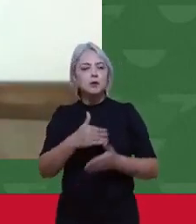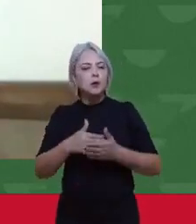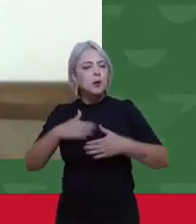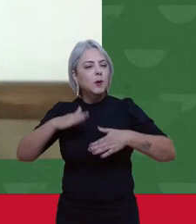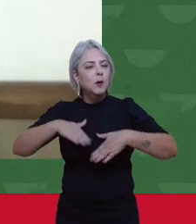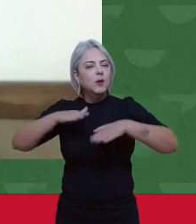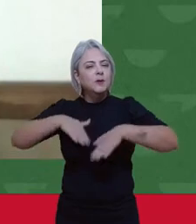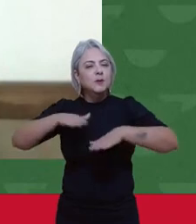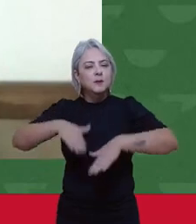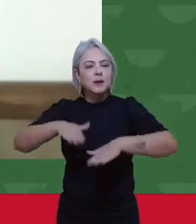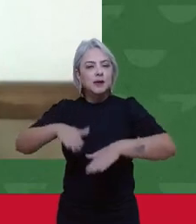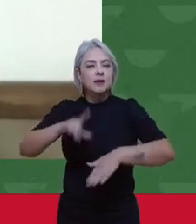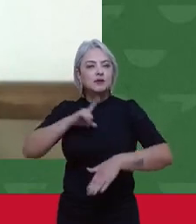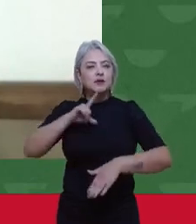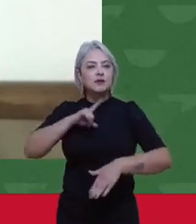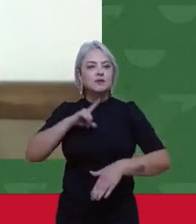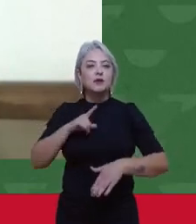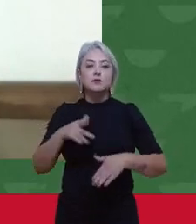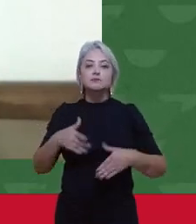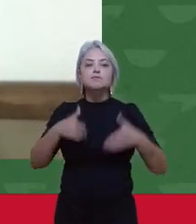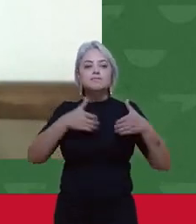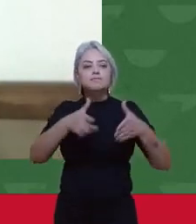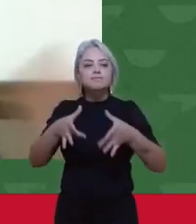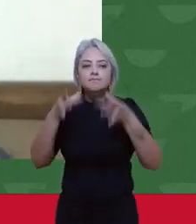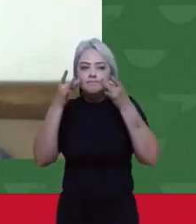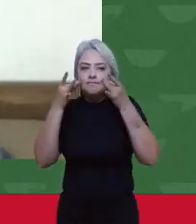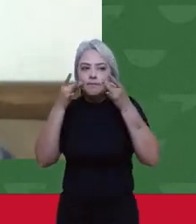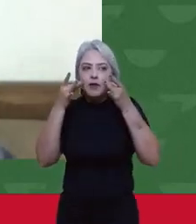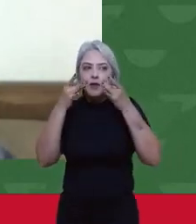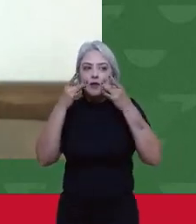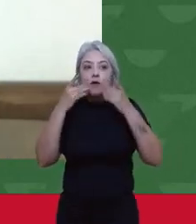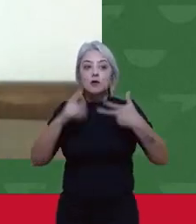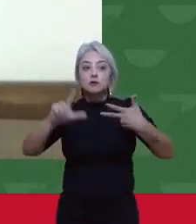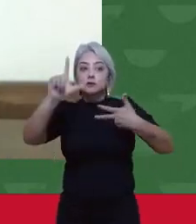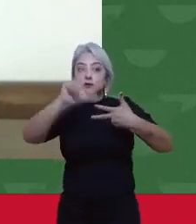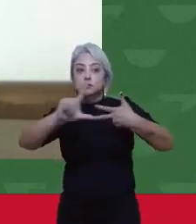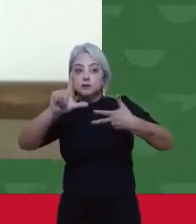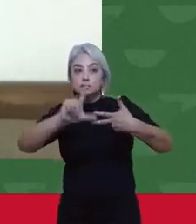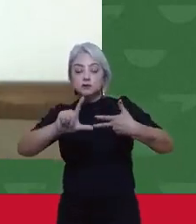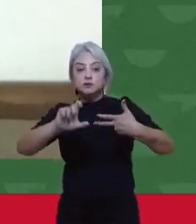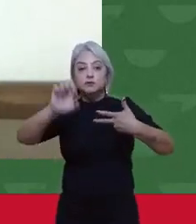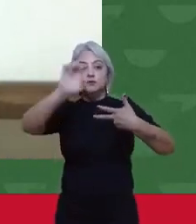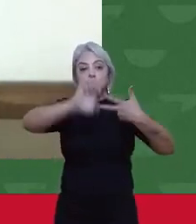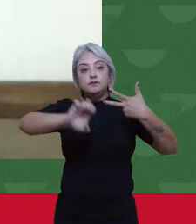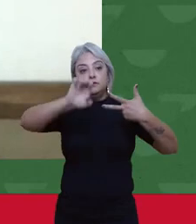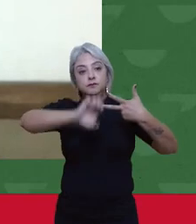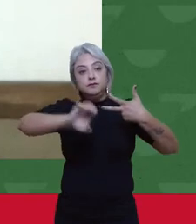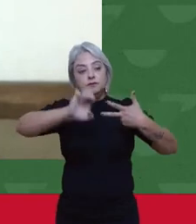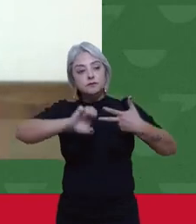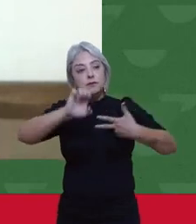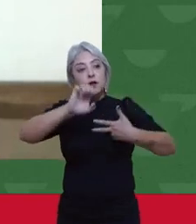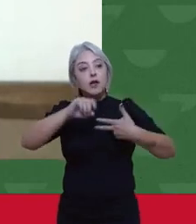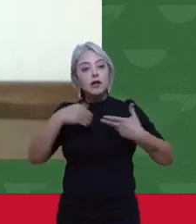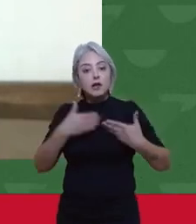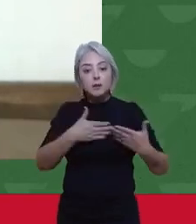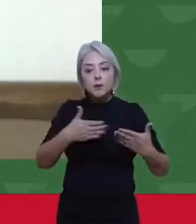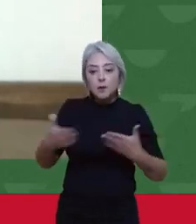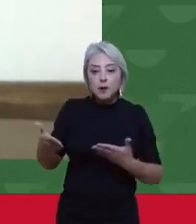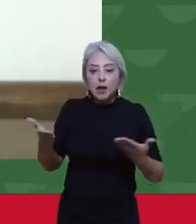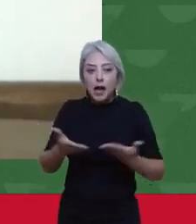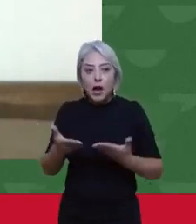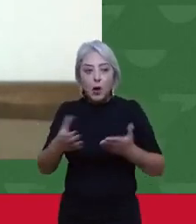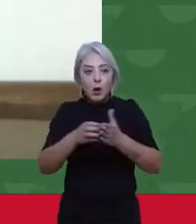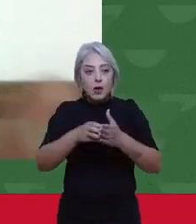paradas nós tivemos presente, fosse no Legislativo, fosse no Executivo, fosse nesse momento agora